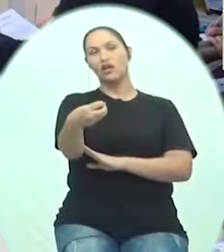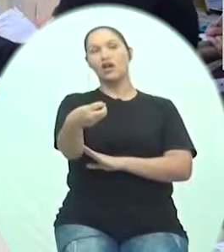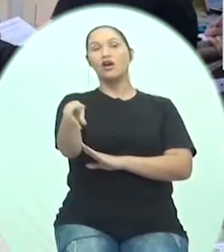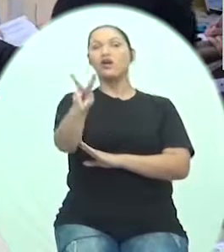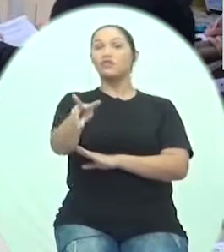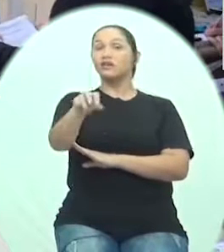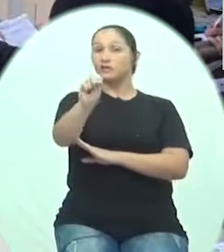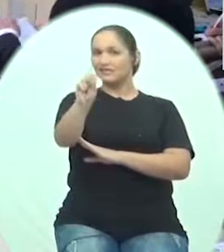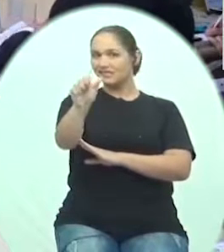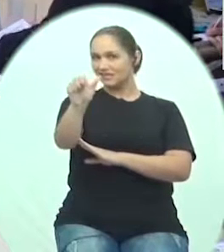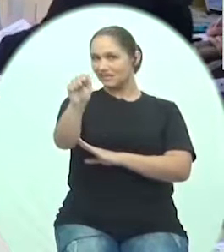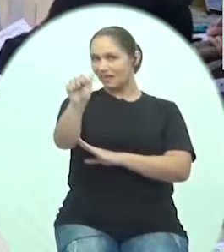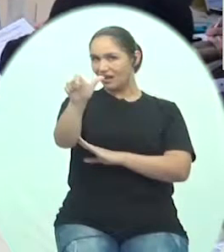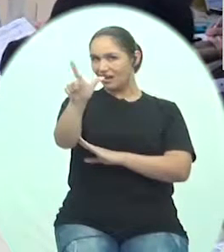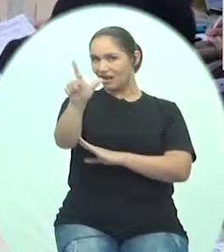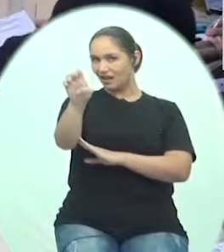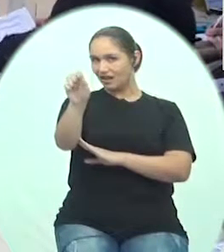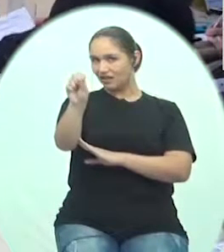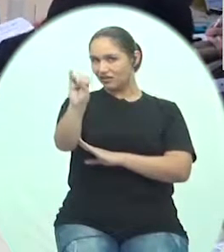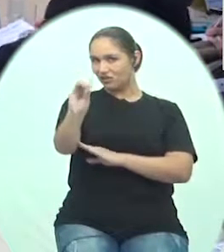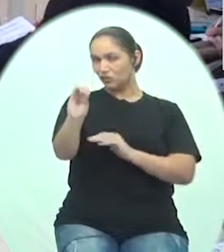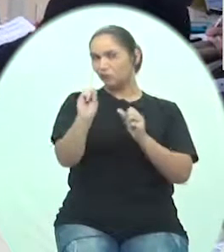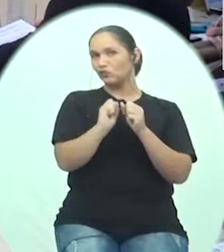vereador sal Lima